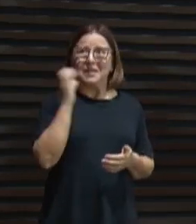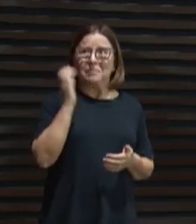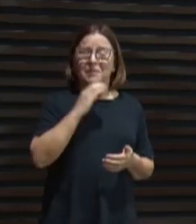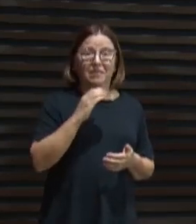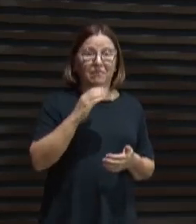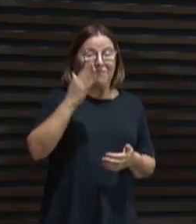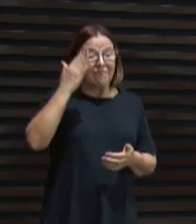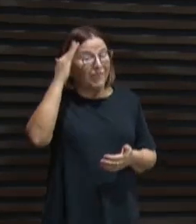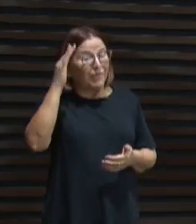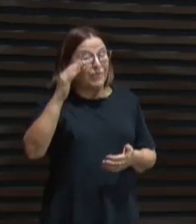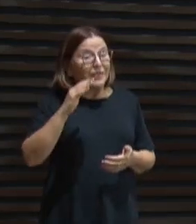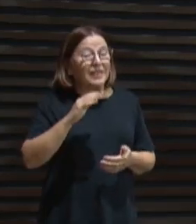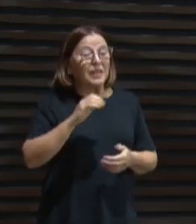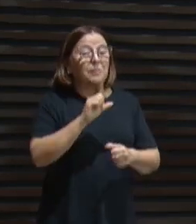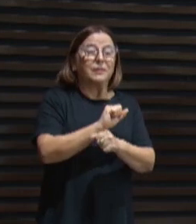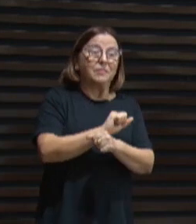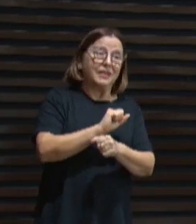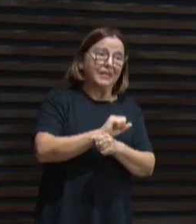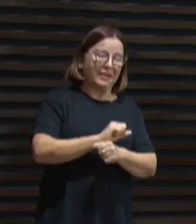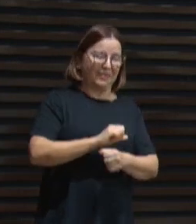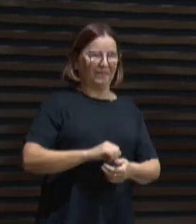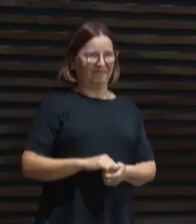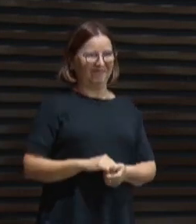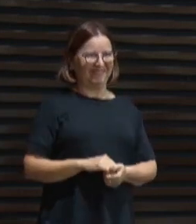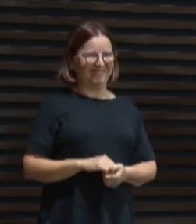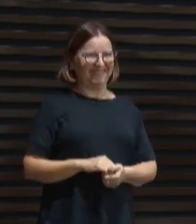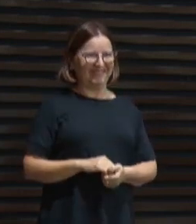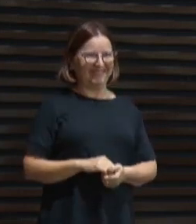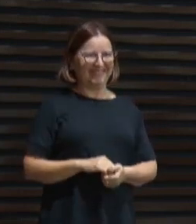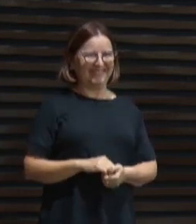esperar, todo mundo agoniado.